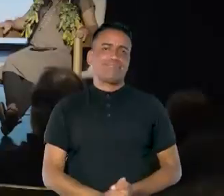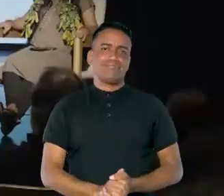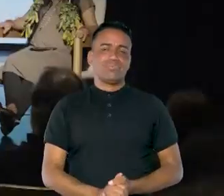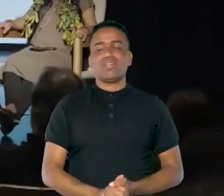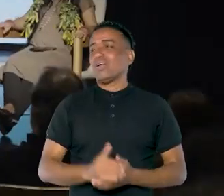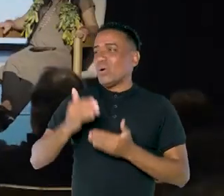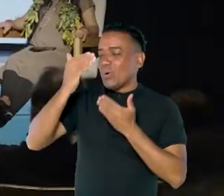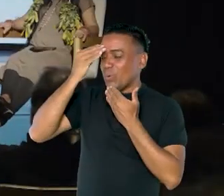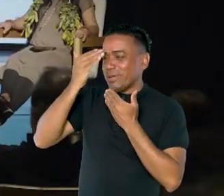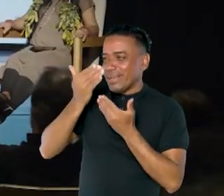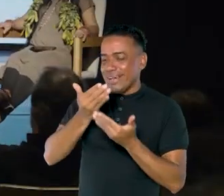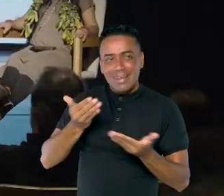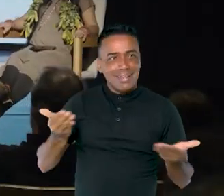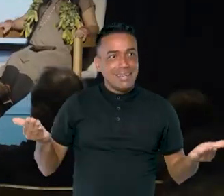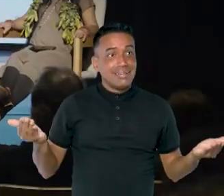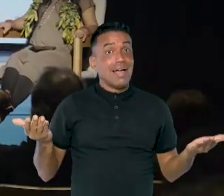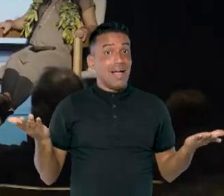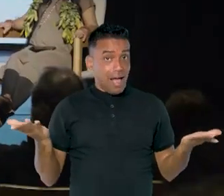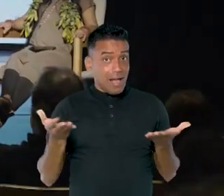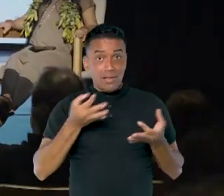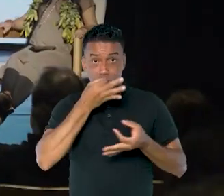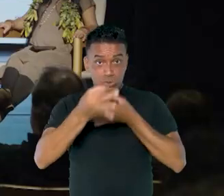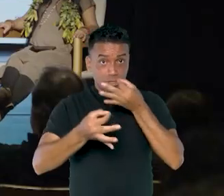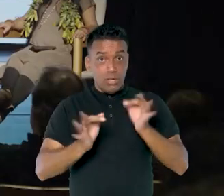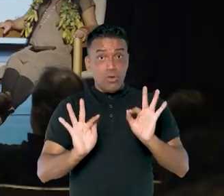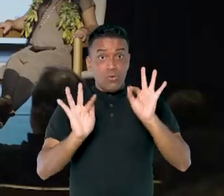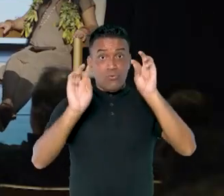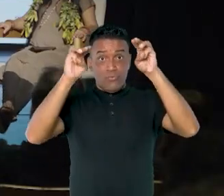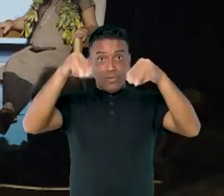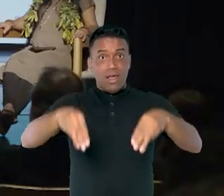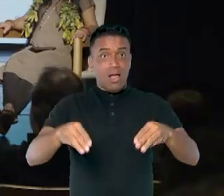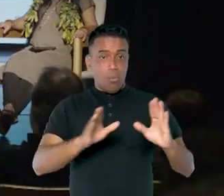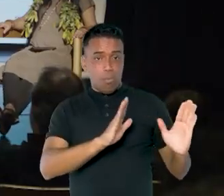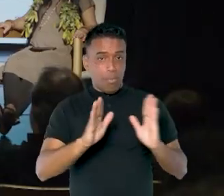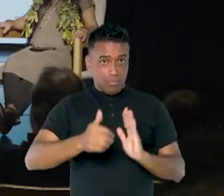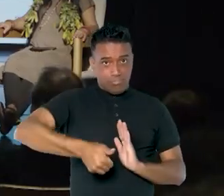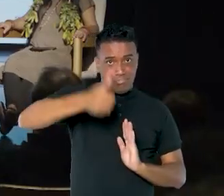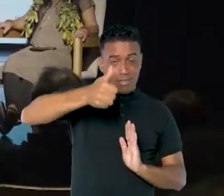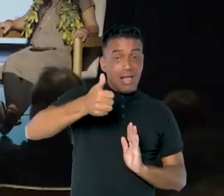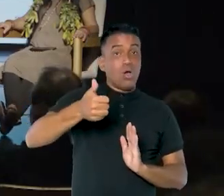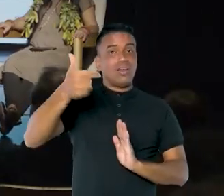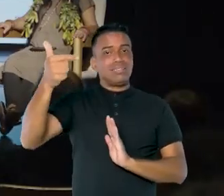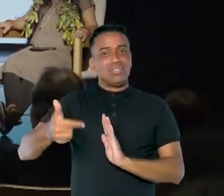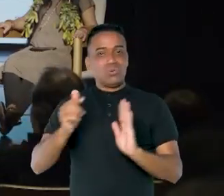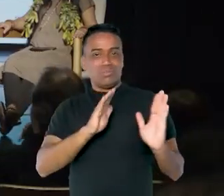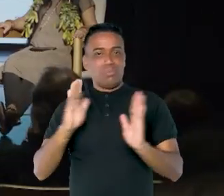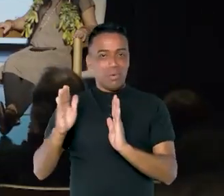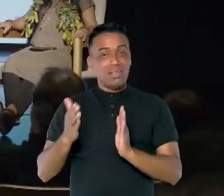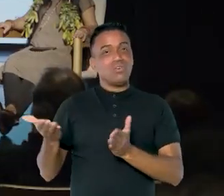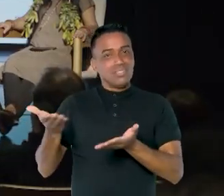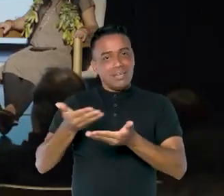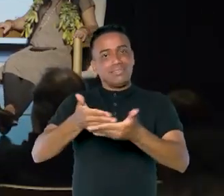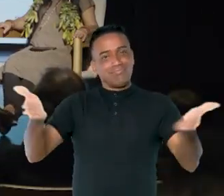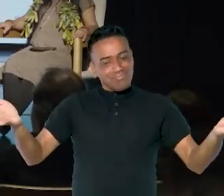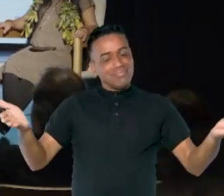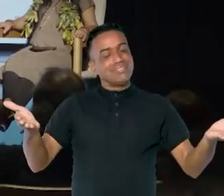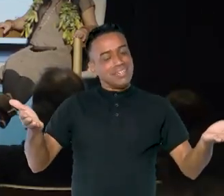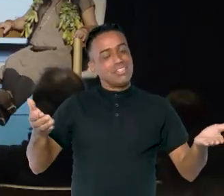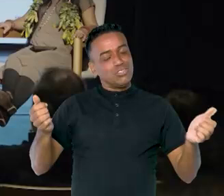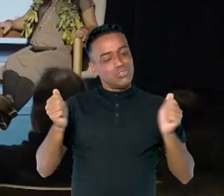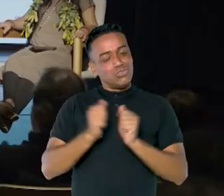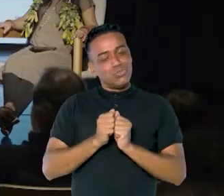Muito obrigada. Acho que a gente chegou ao final dessa primeira etapa e agora entram vocês, que estão aqui junto com a